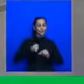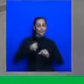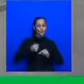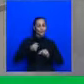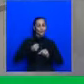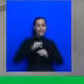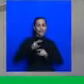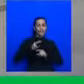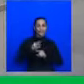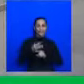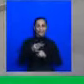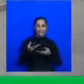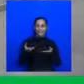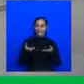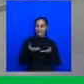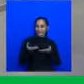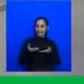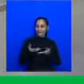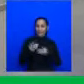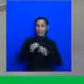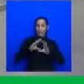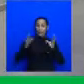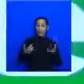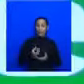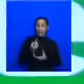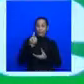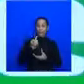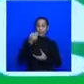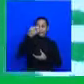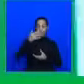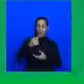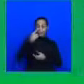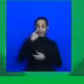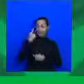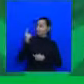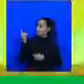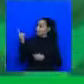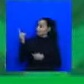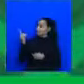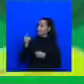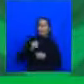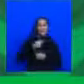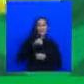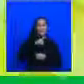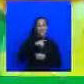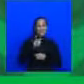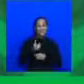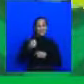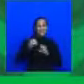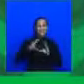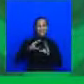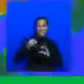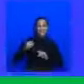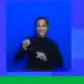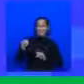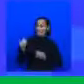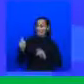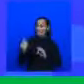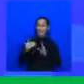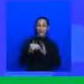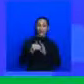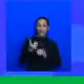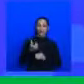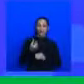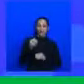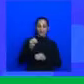os números milionários de hoje. Nosso Globo número 1 está aqui preparado para o sorteio. O suporte contém 60 bolas numeradas de 01